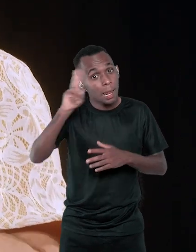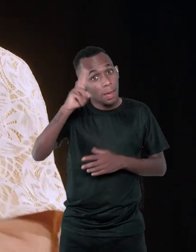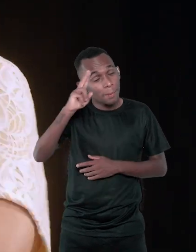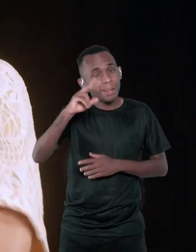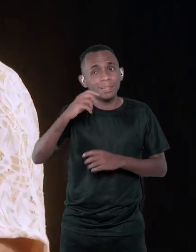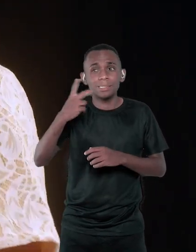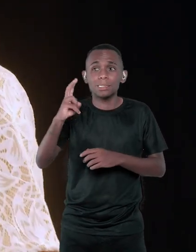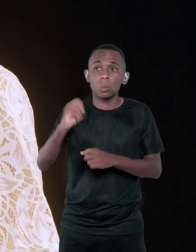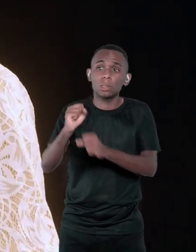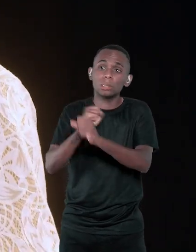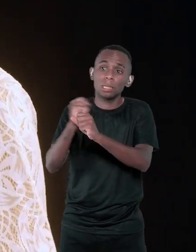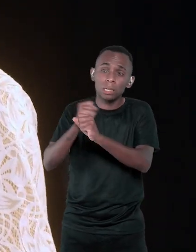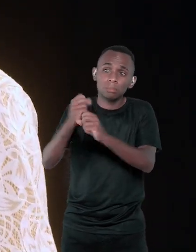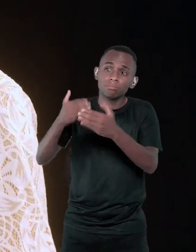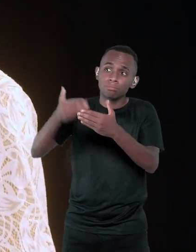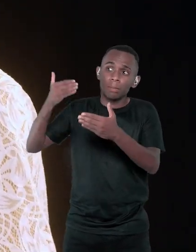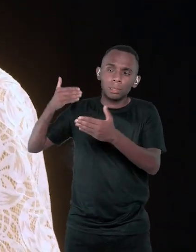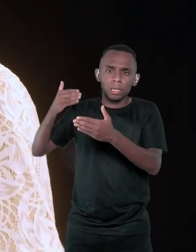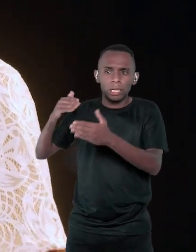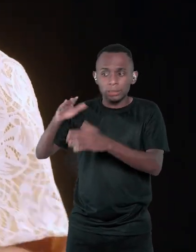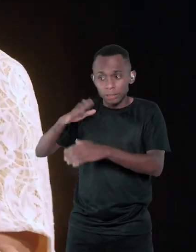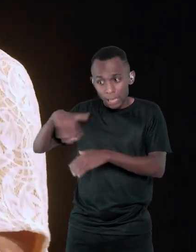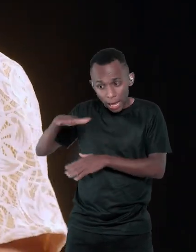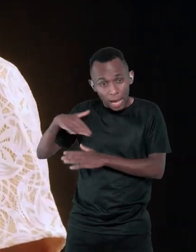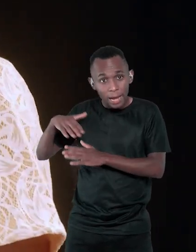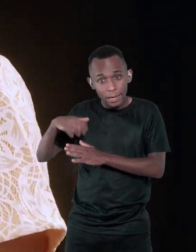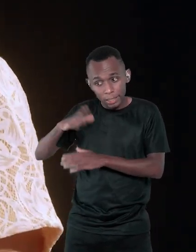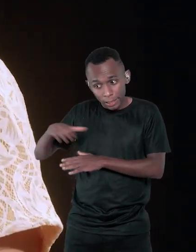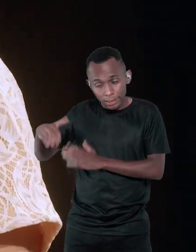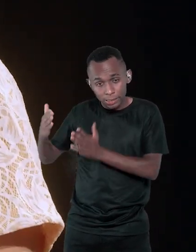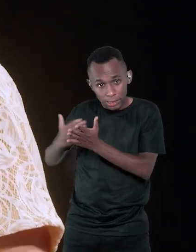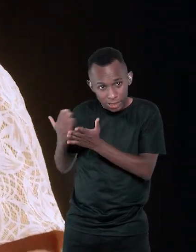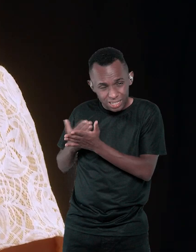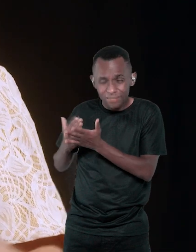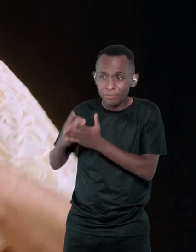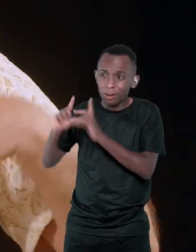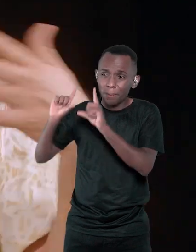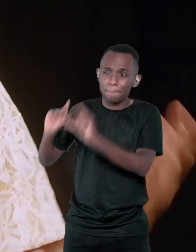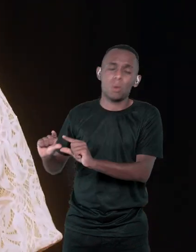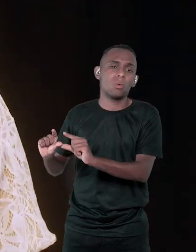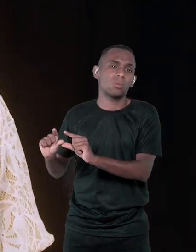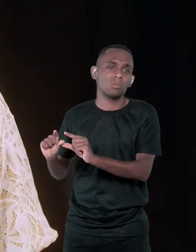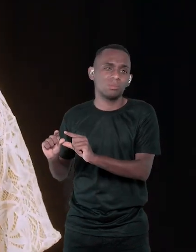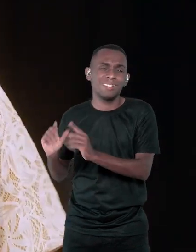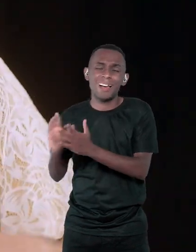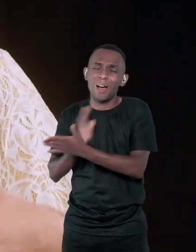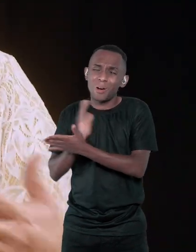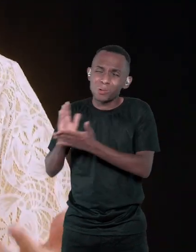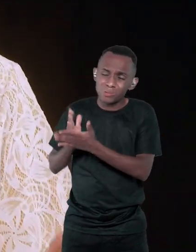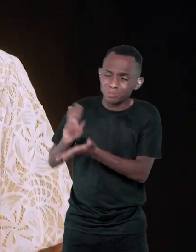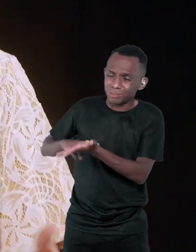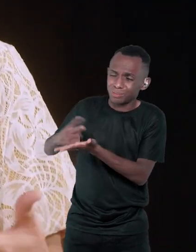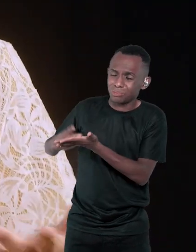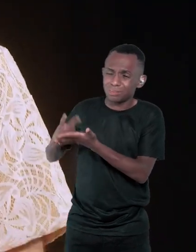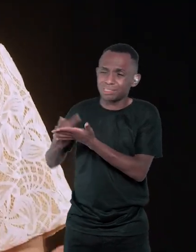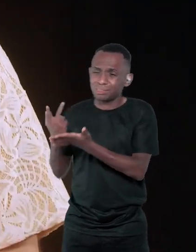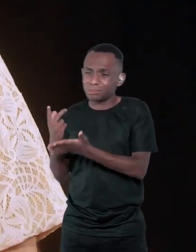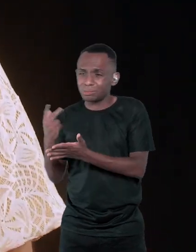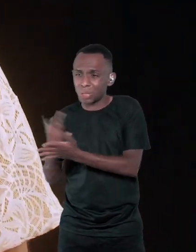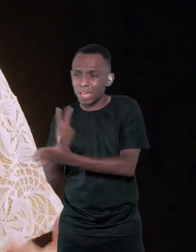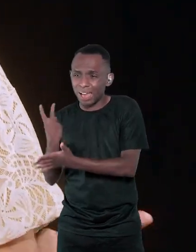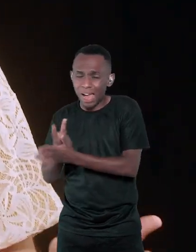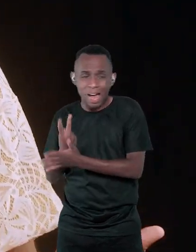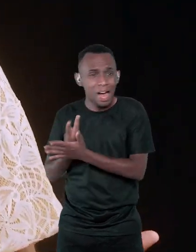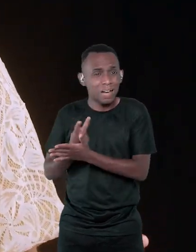atrás, livro infantil não é essa maravilha que é hoje, né? Eram tão poucos que tinha, né? Alguns mal traduzidos, enfim, não era